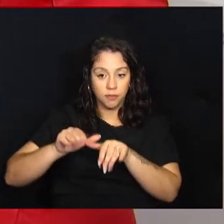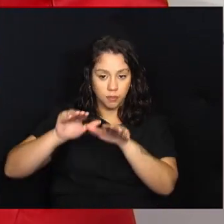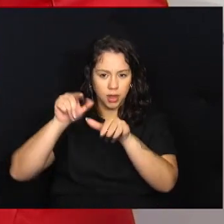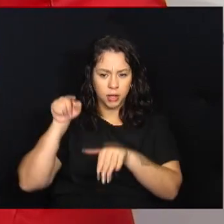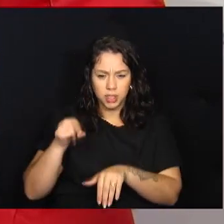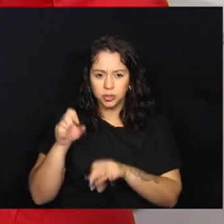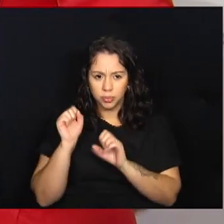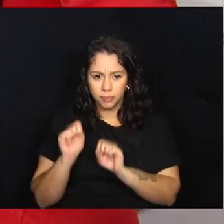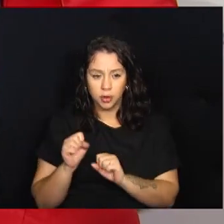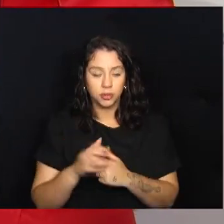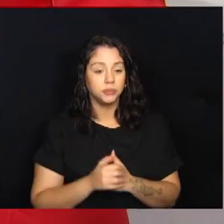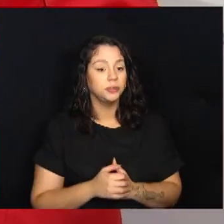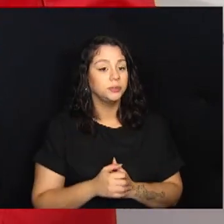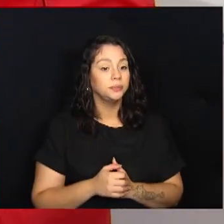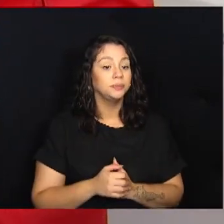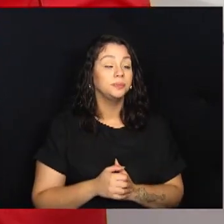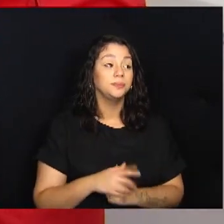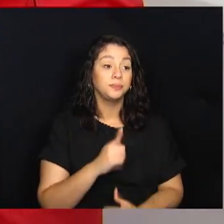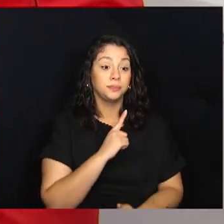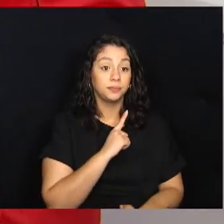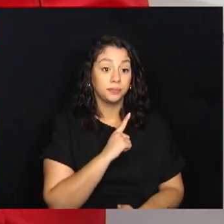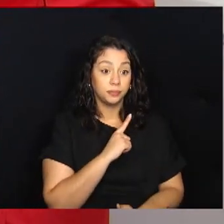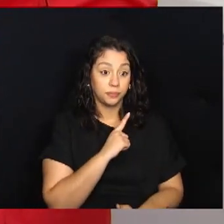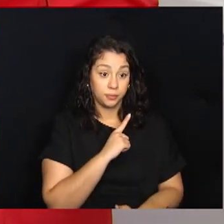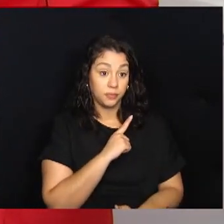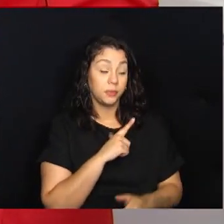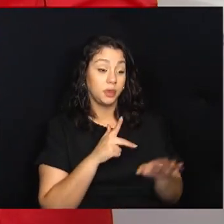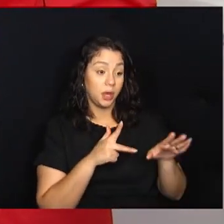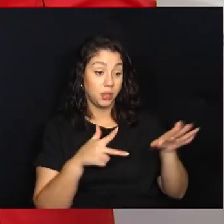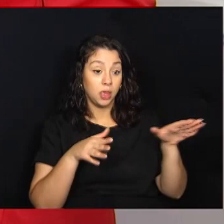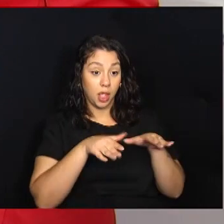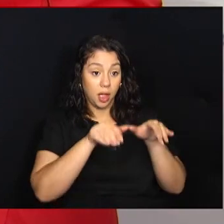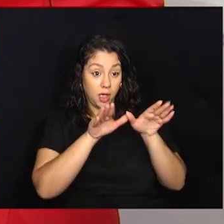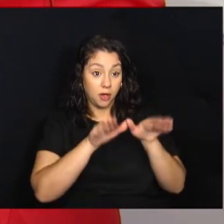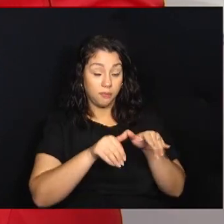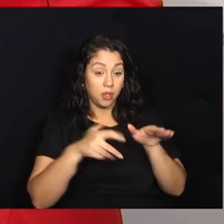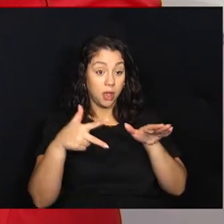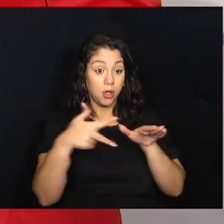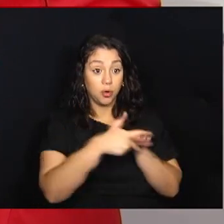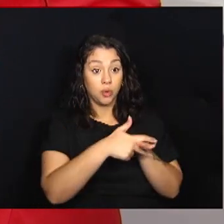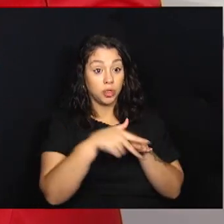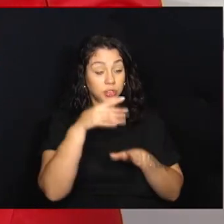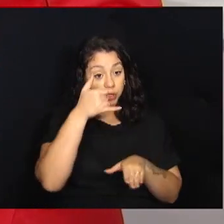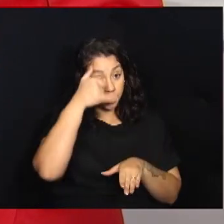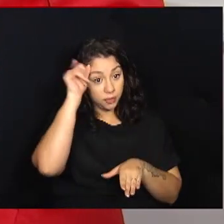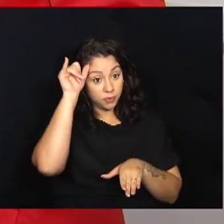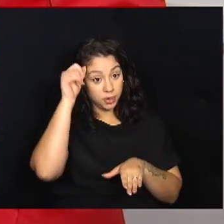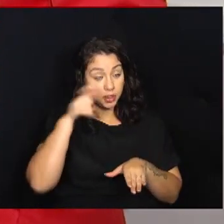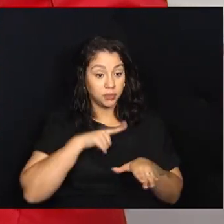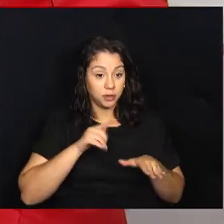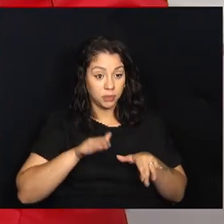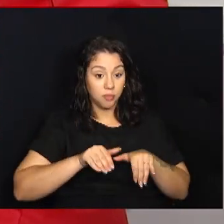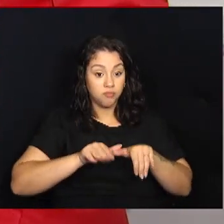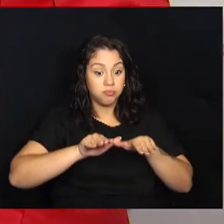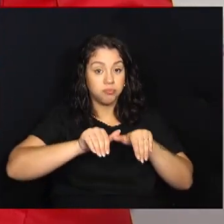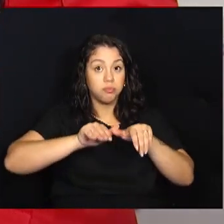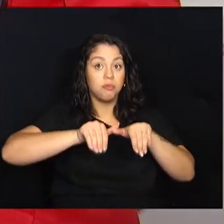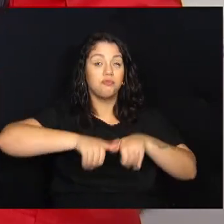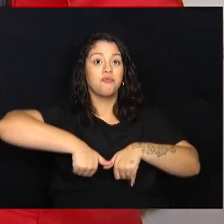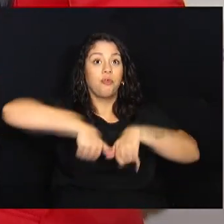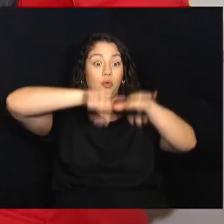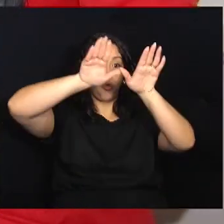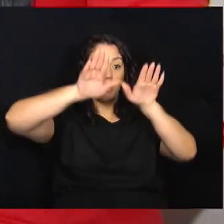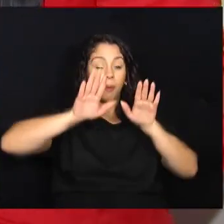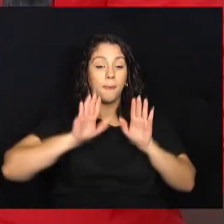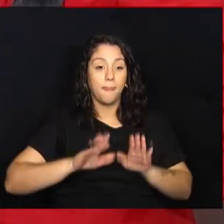Isso pode? Existe o corte de asa para evitar que essa ave alce voos altos, né? Mas